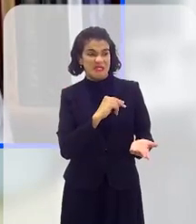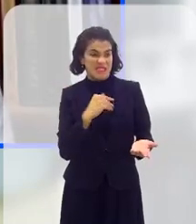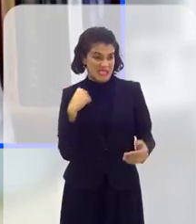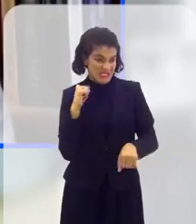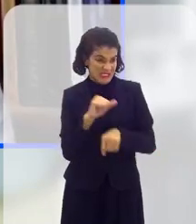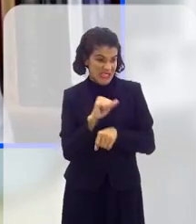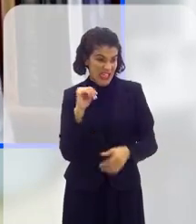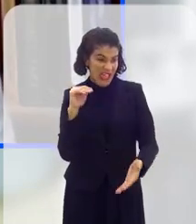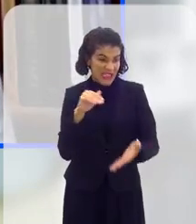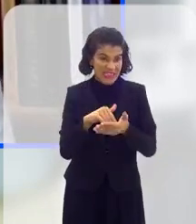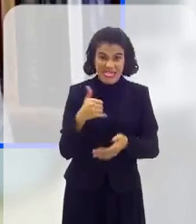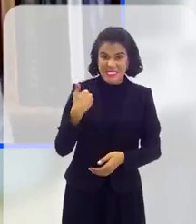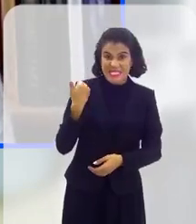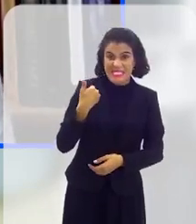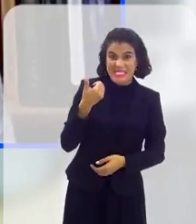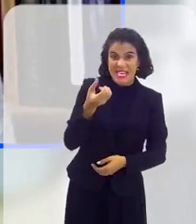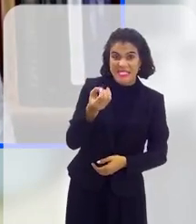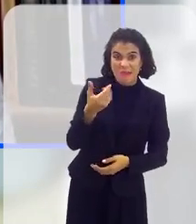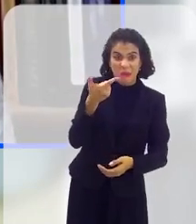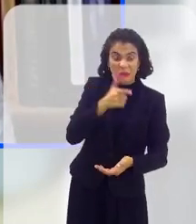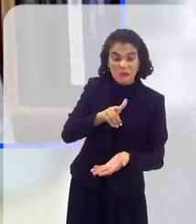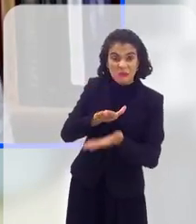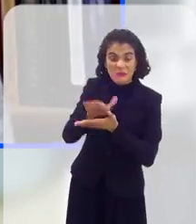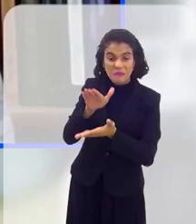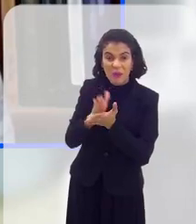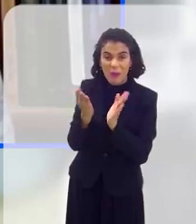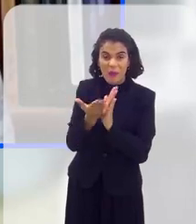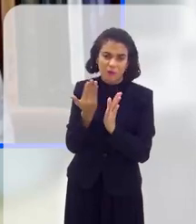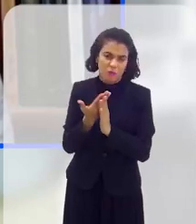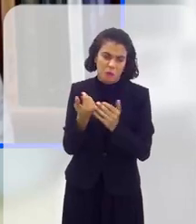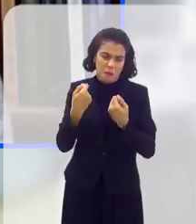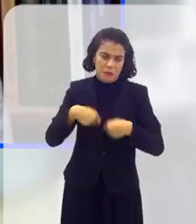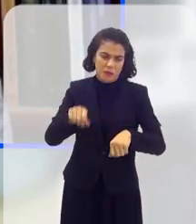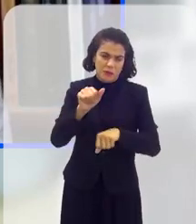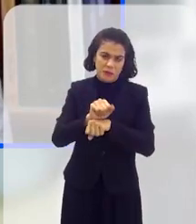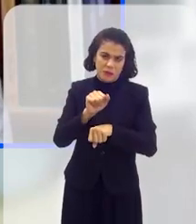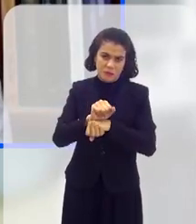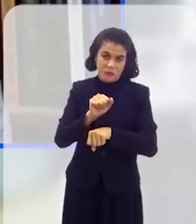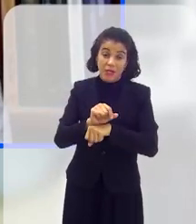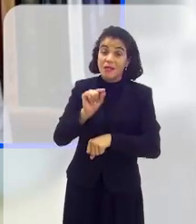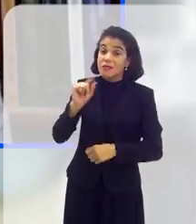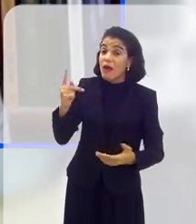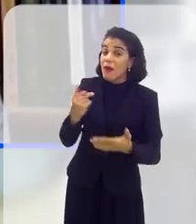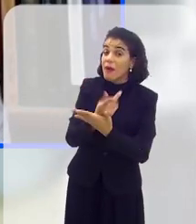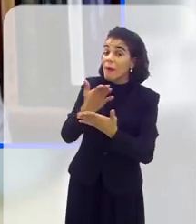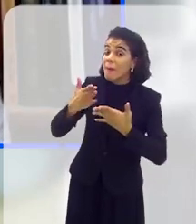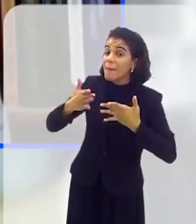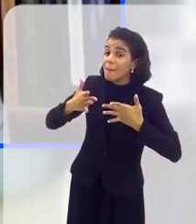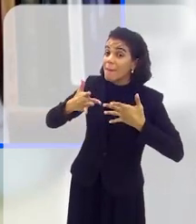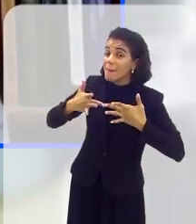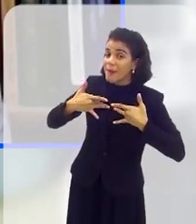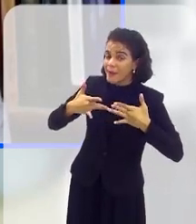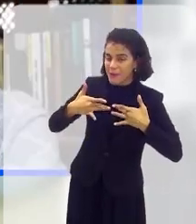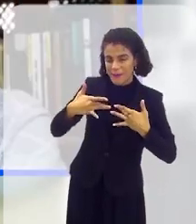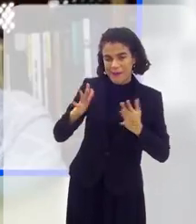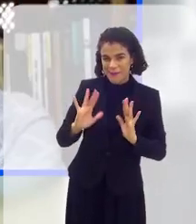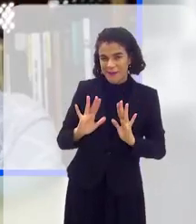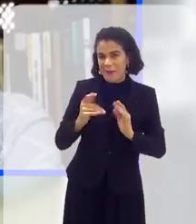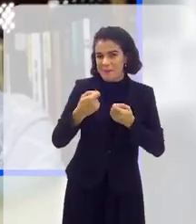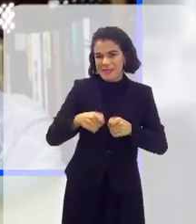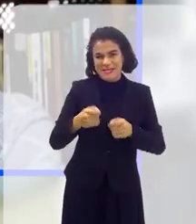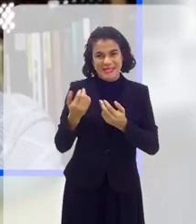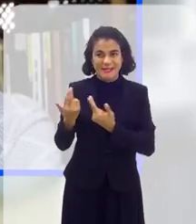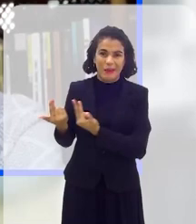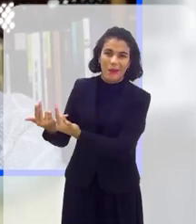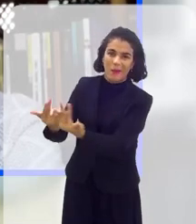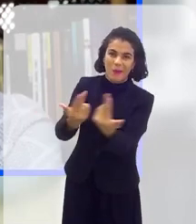muita gente vai dizer: ah, esperar até 60 anos para ser publicado. Não, não precisa, né? Não precisa esperar tanto. Isso foi o que aconteceu comigo.